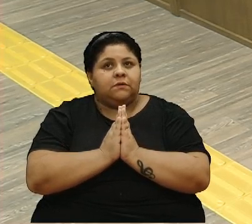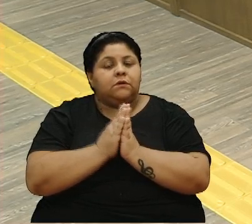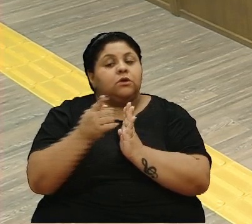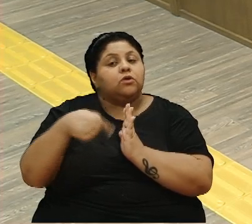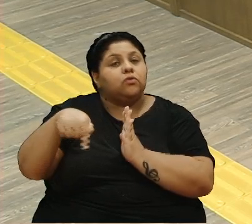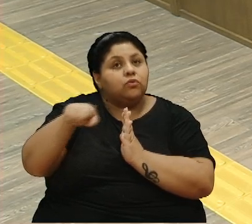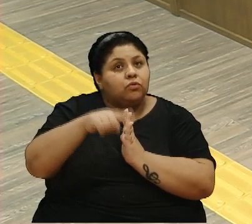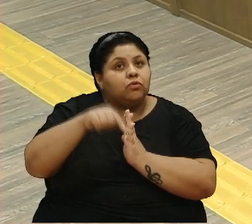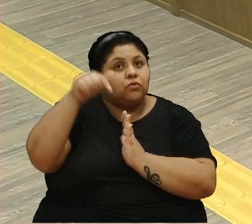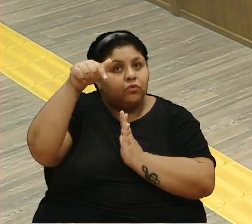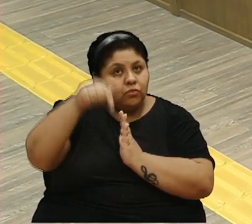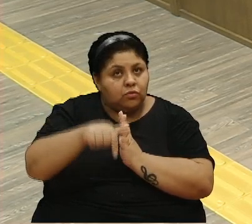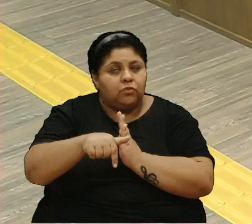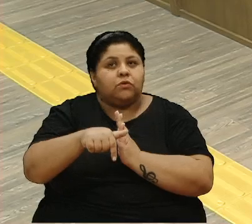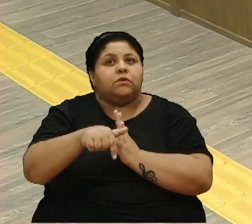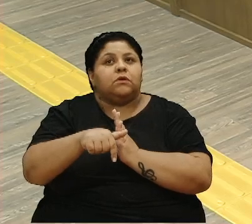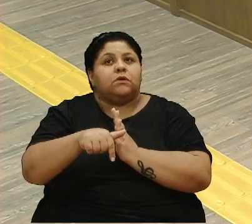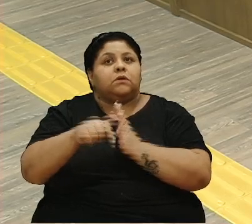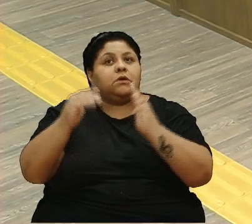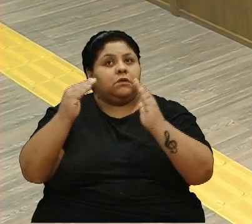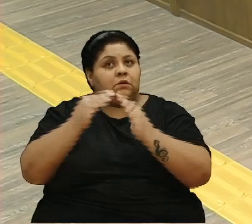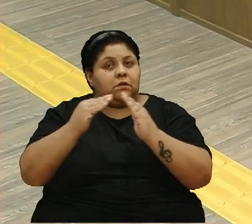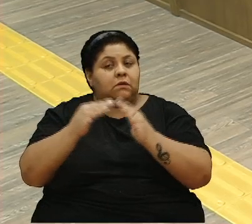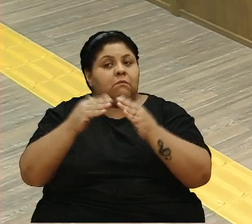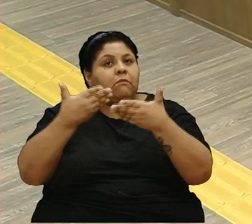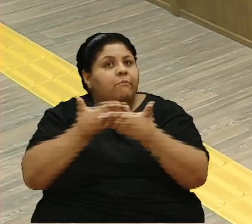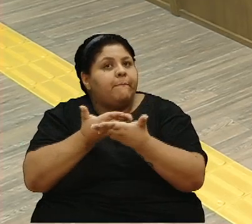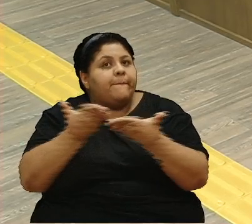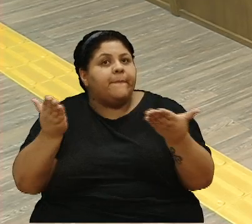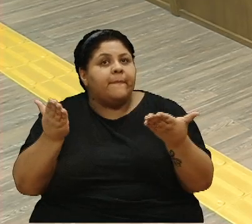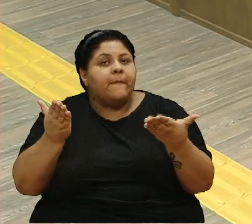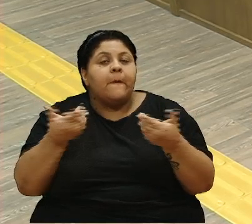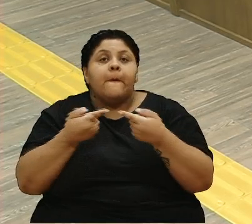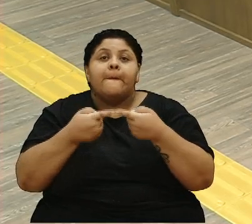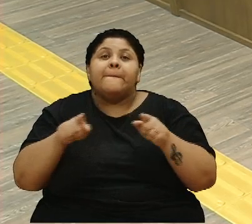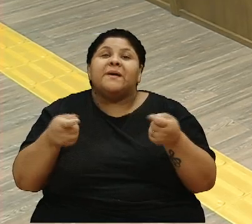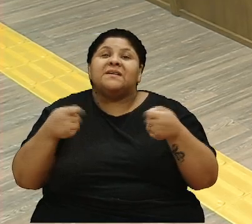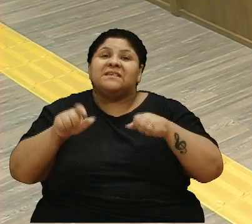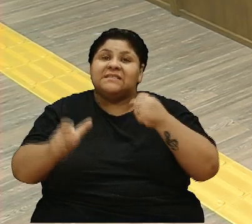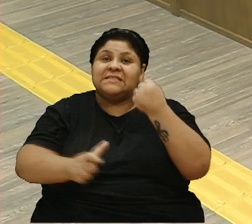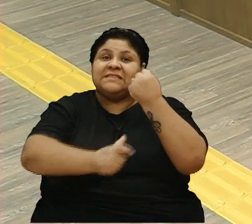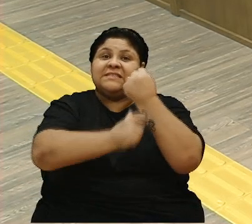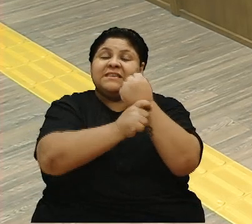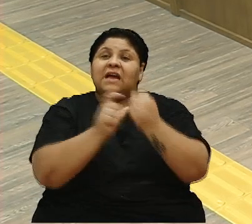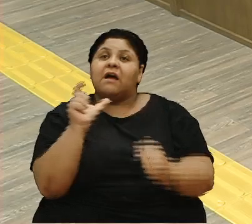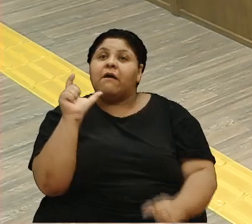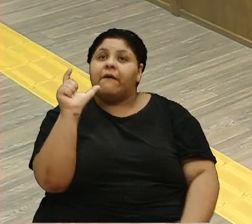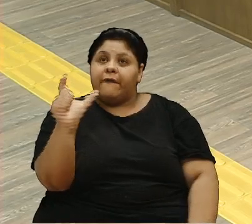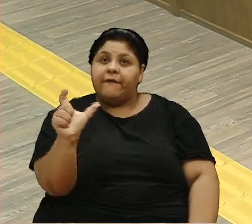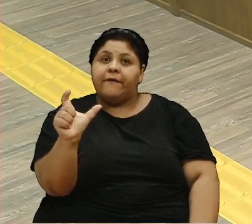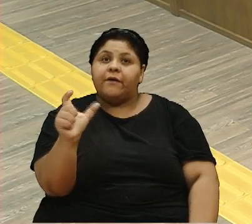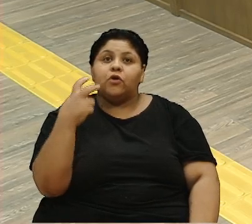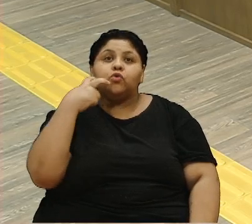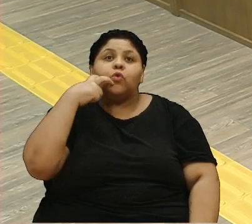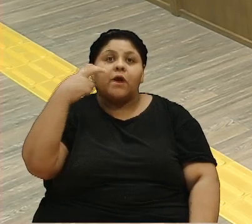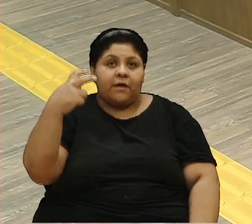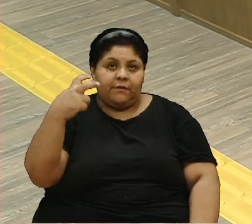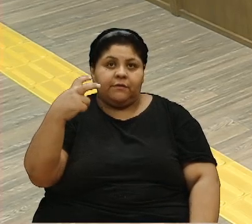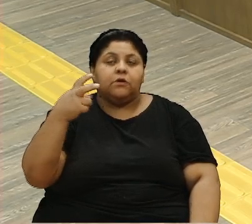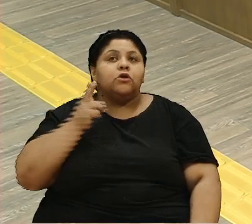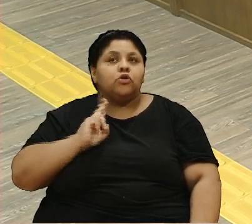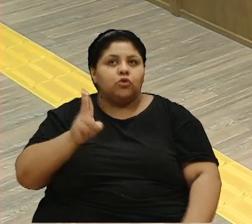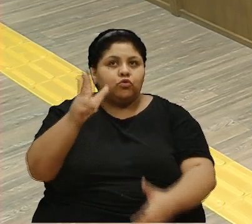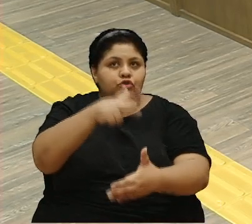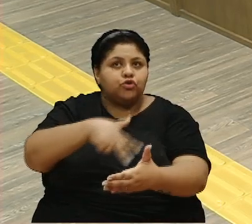Nós estamos recebendo, a casa está de portas abertas, mas precisamos garantir a palavra do orador que segue